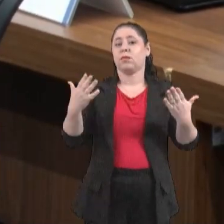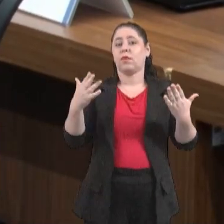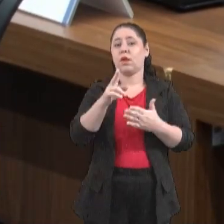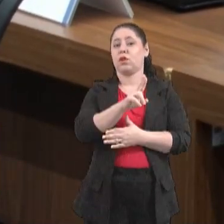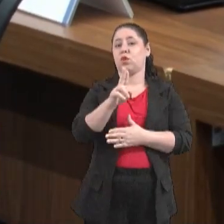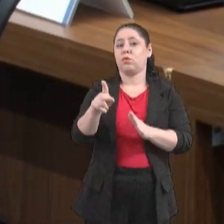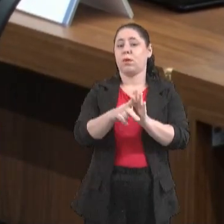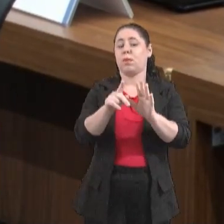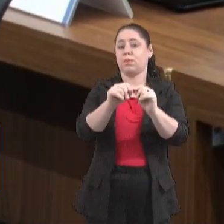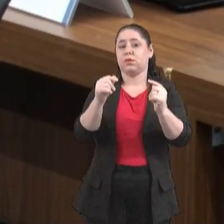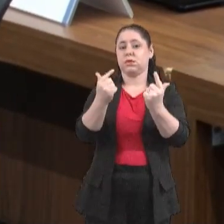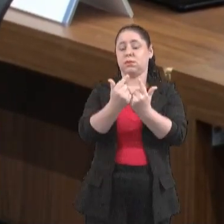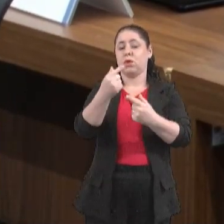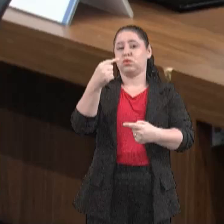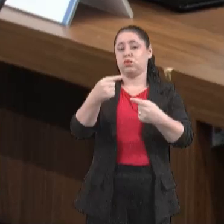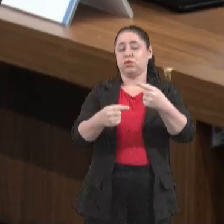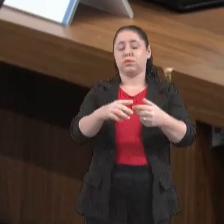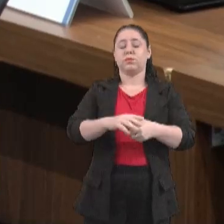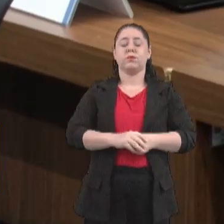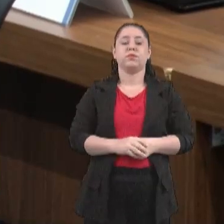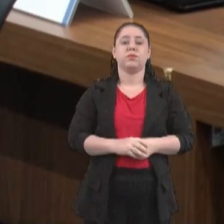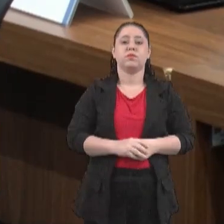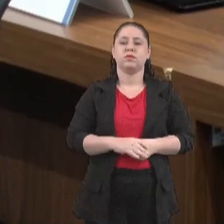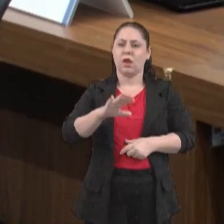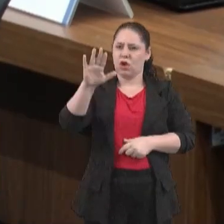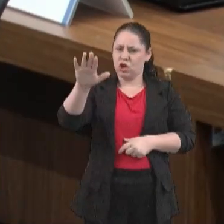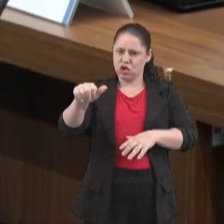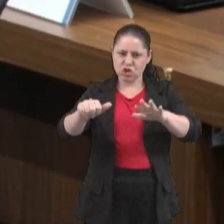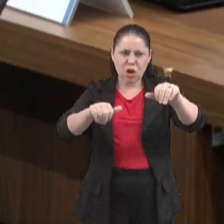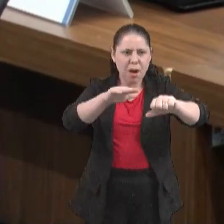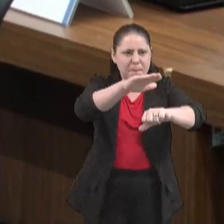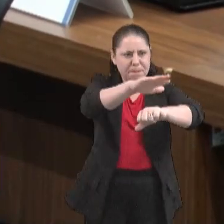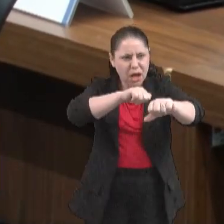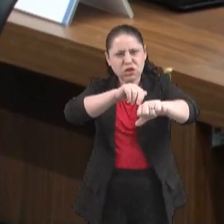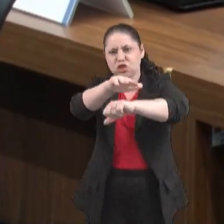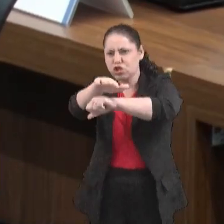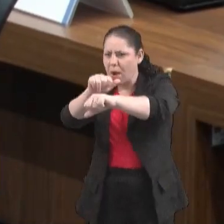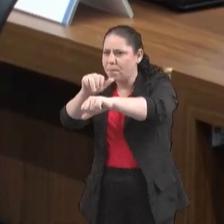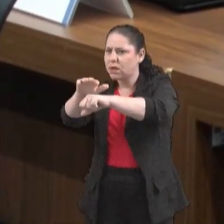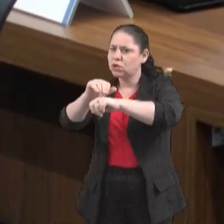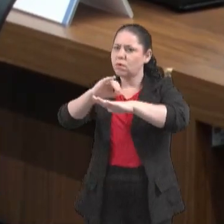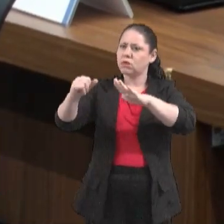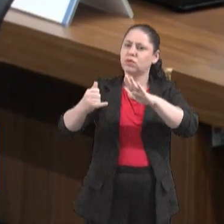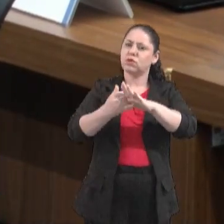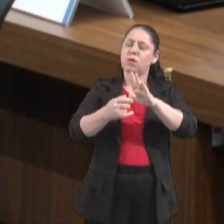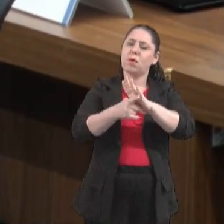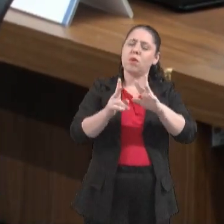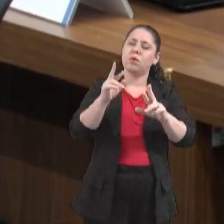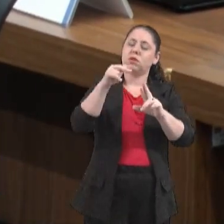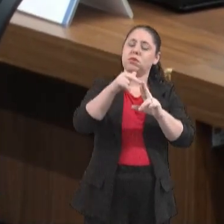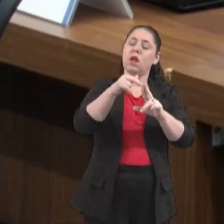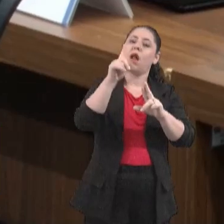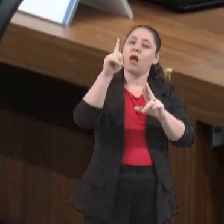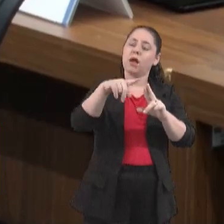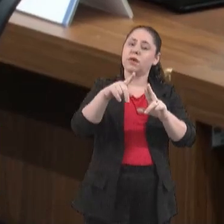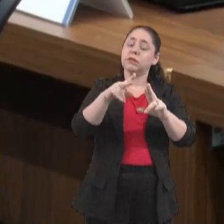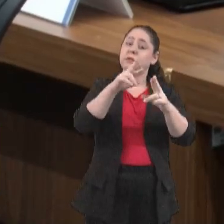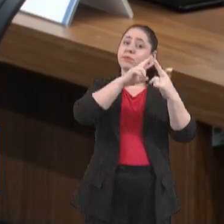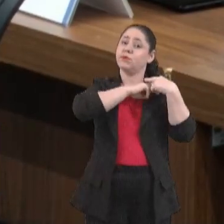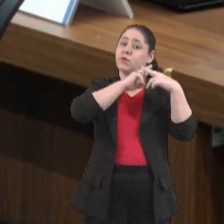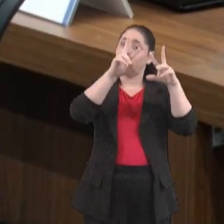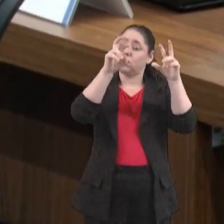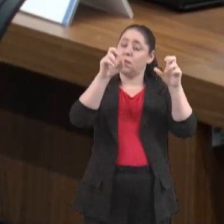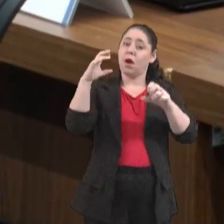da casa, esse debate, convocando ou convidando as autoridades ligadas ao assunto para que,